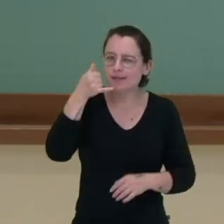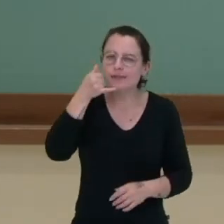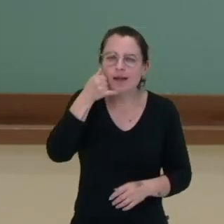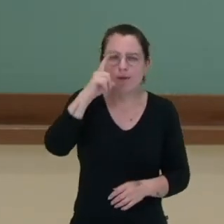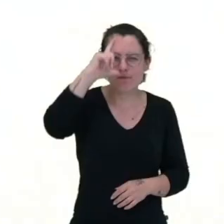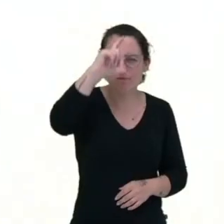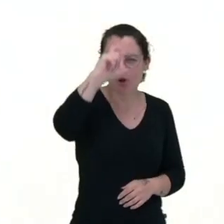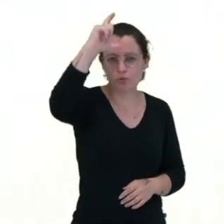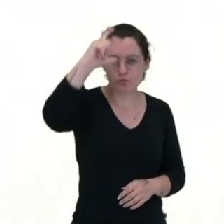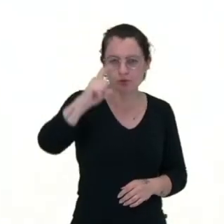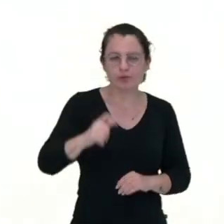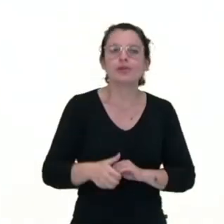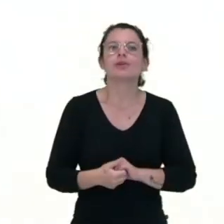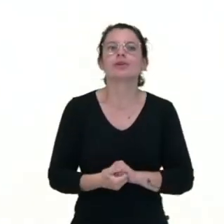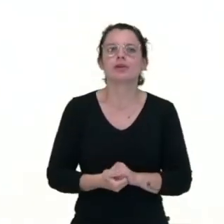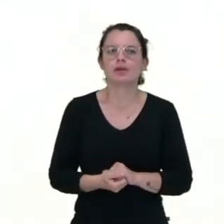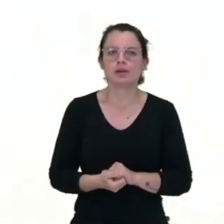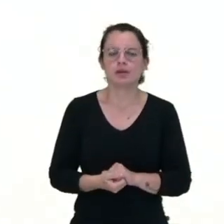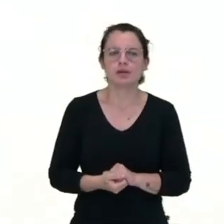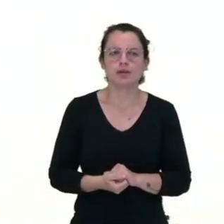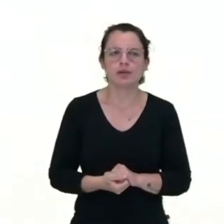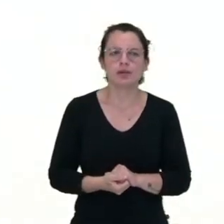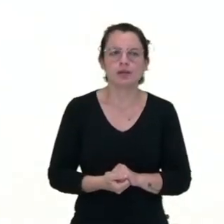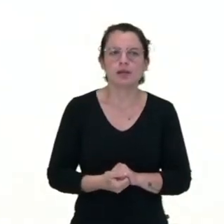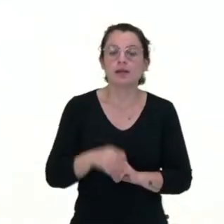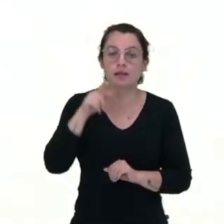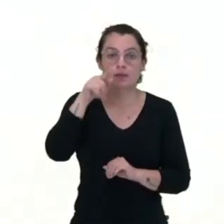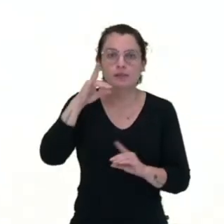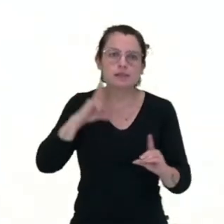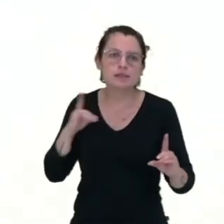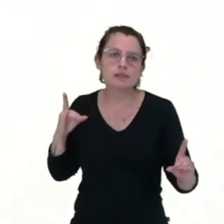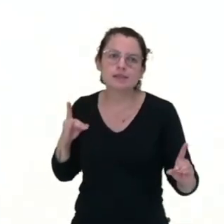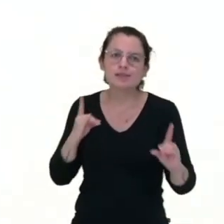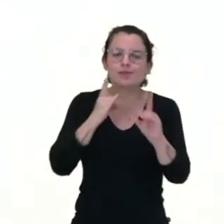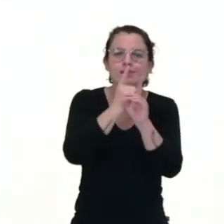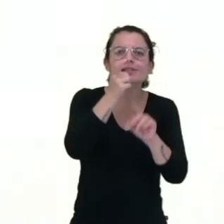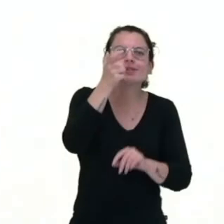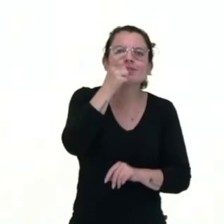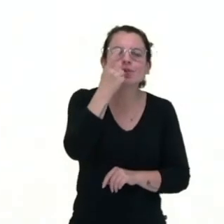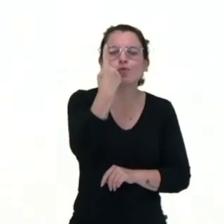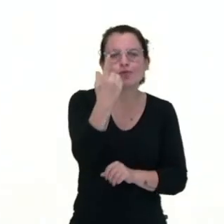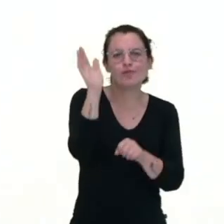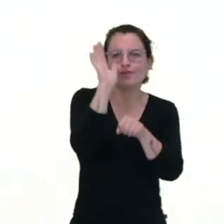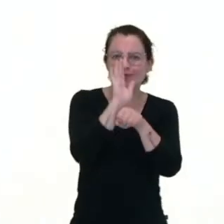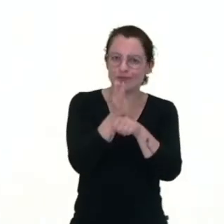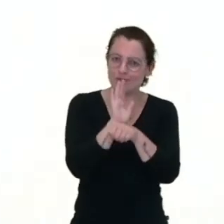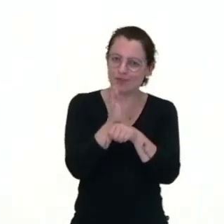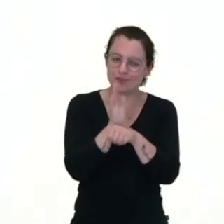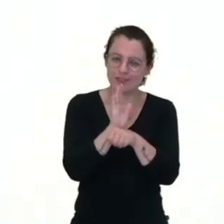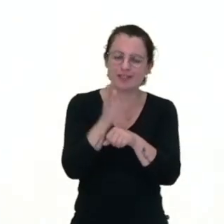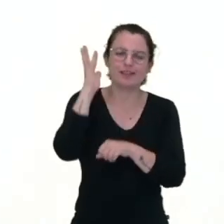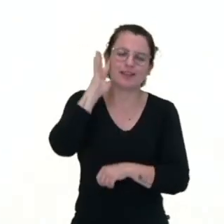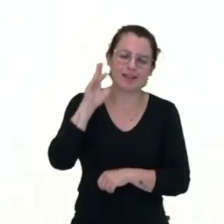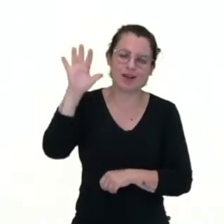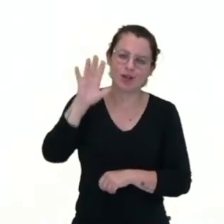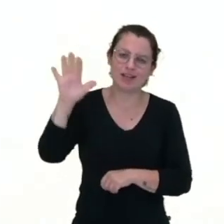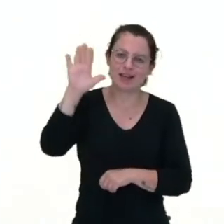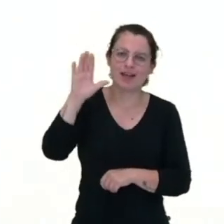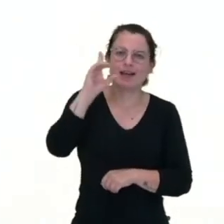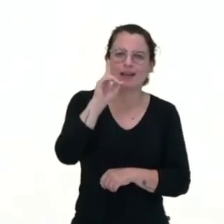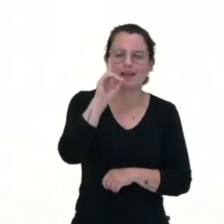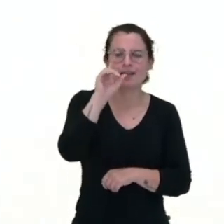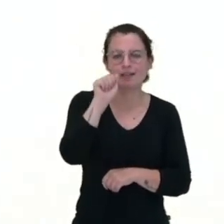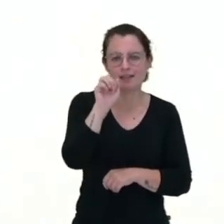ali, aponte a câmera do seu celular para o QR Code e você vai assistir um vídeo sobre a teoria de Darwin e vai